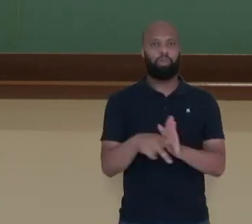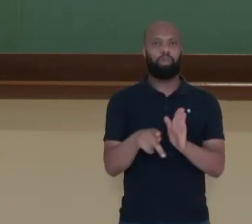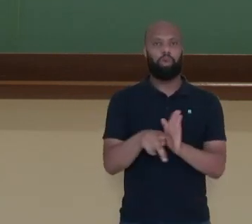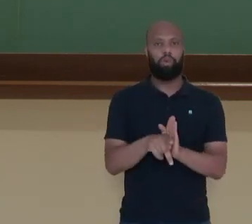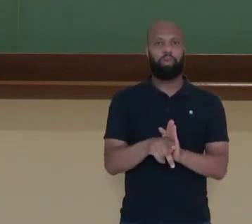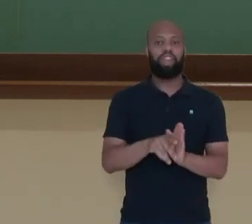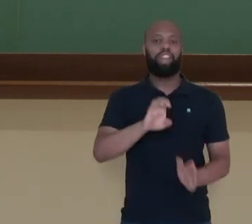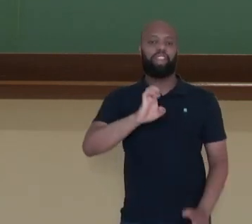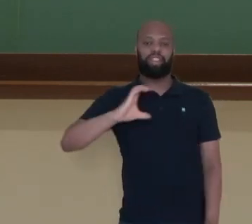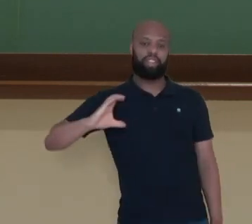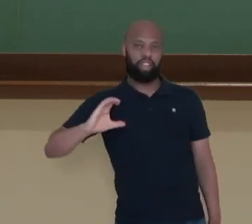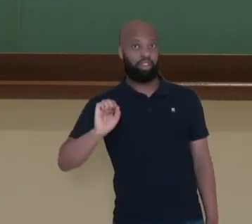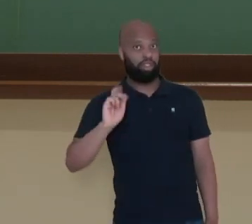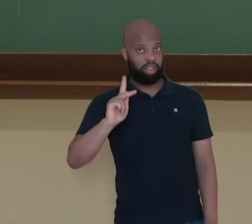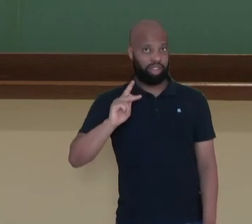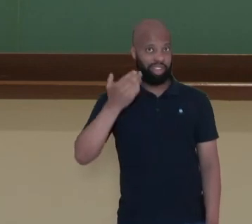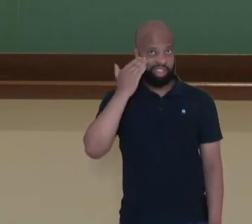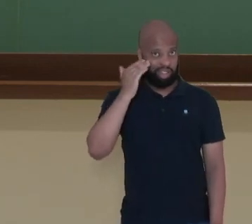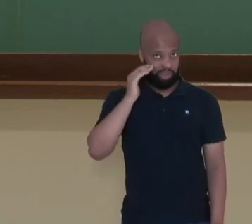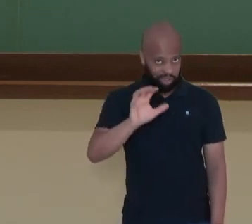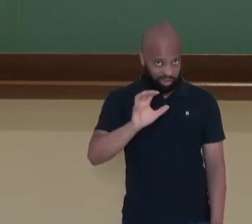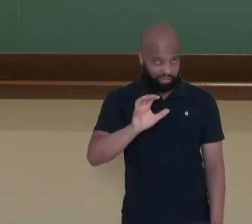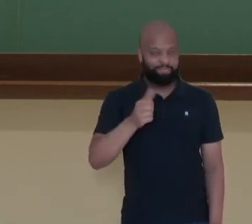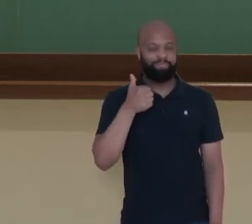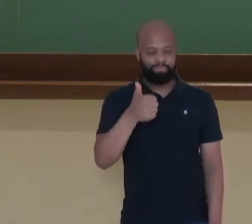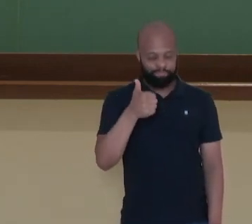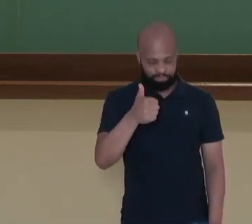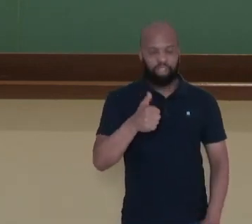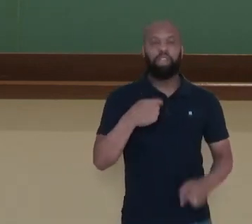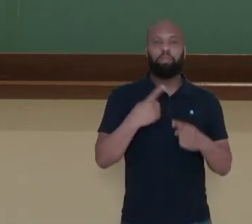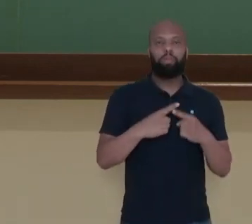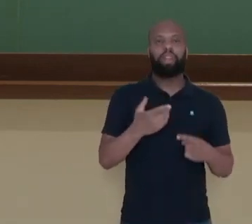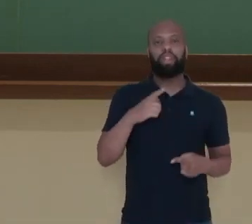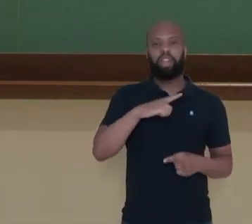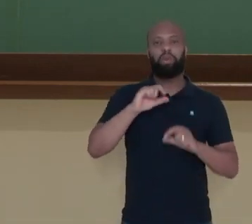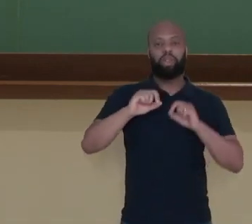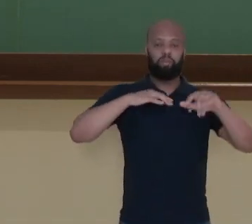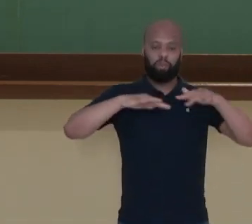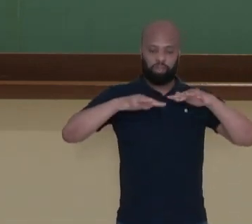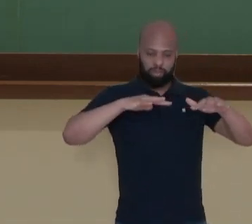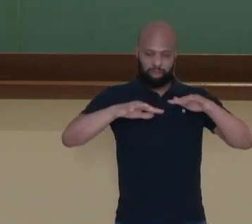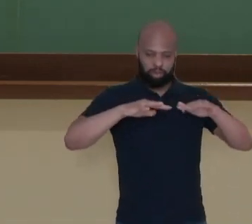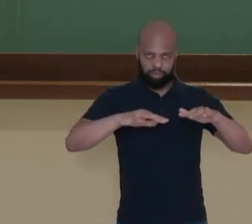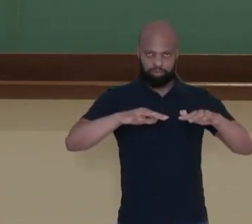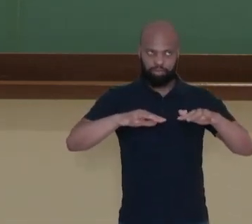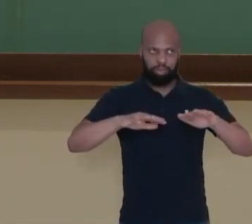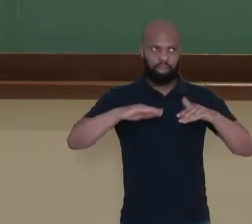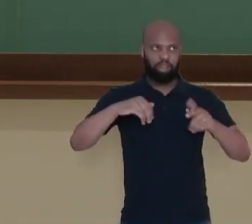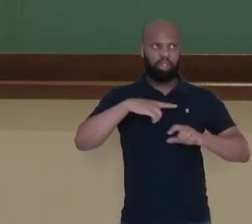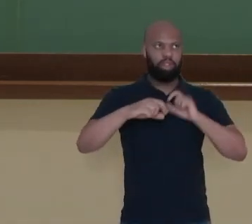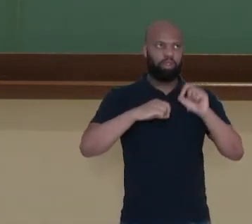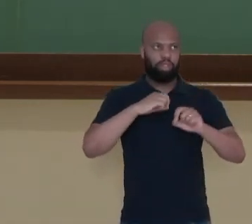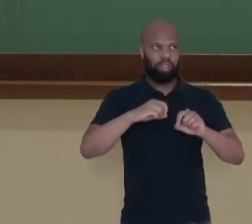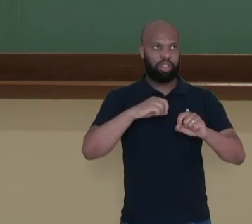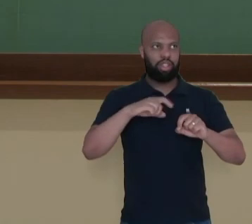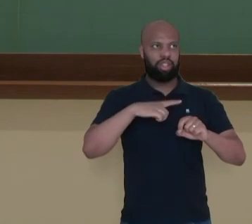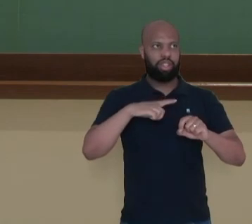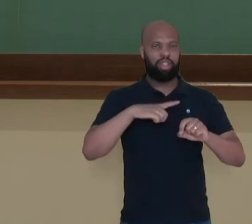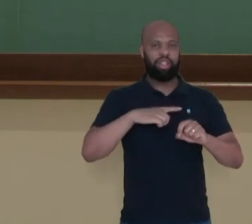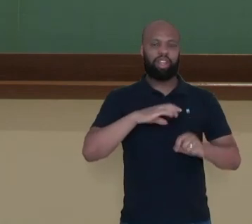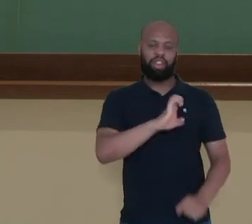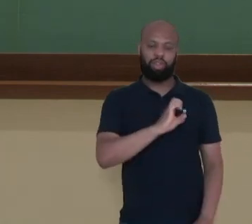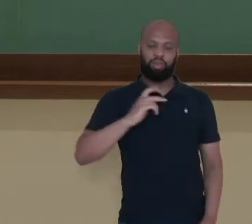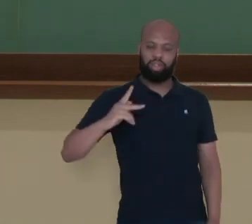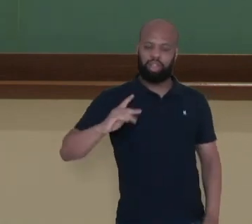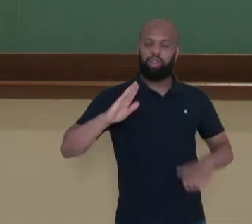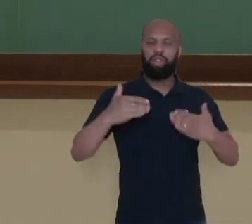energia cinética. Tranquilo? De boa? Porque está em movimento, porque esse veículo, no caso esse trenó, ele tem uma certa energia potencial